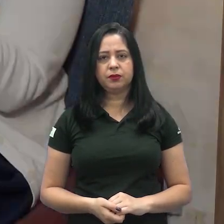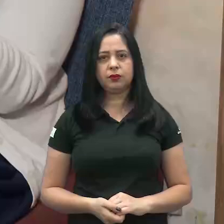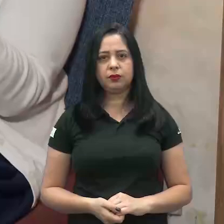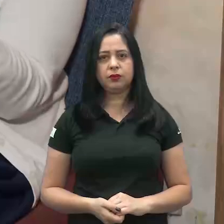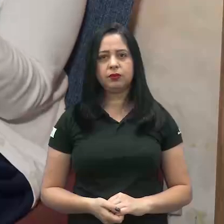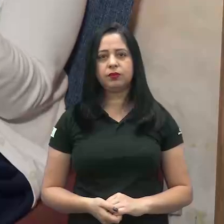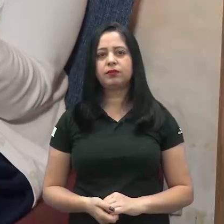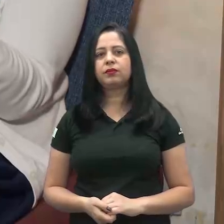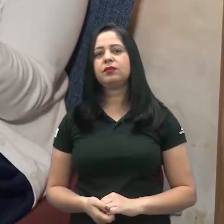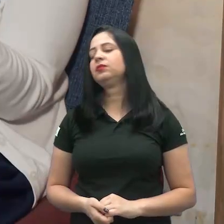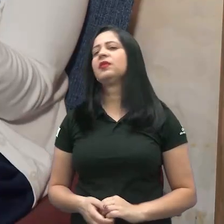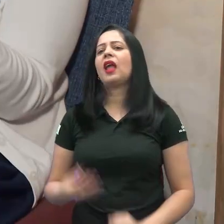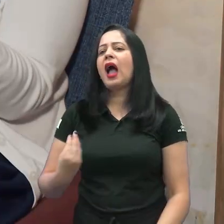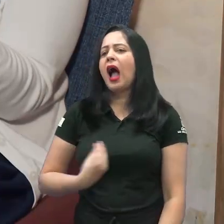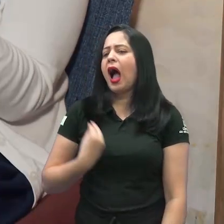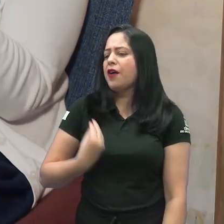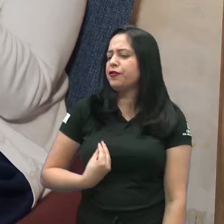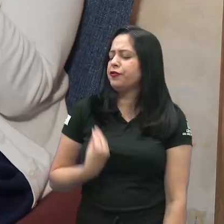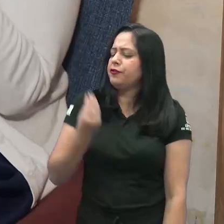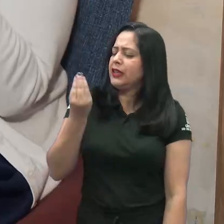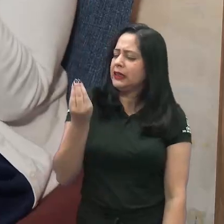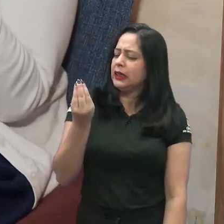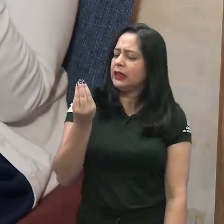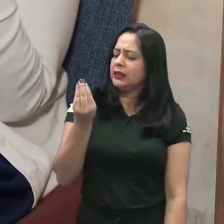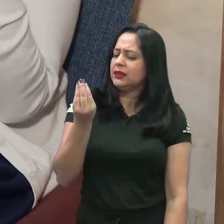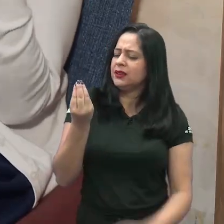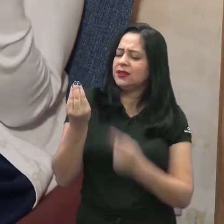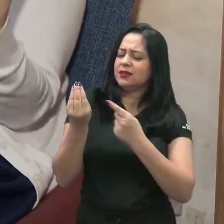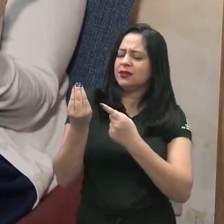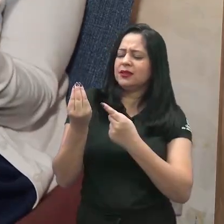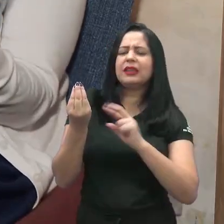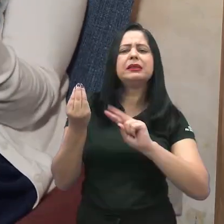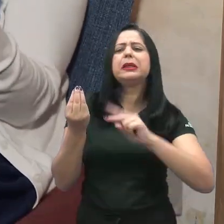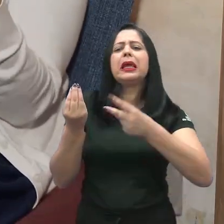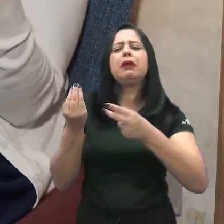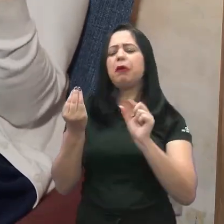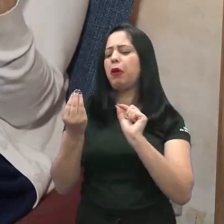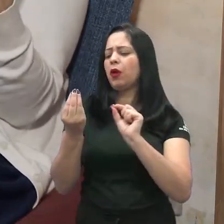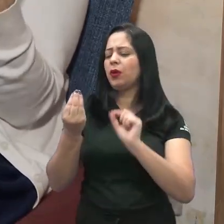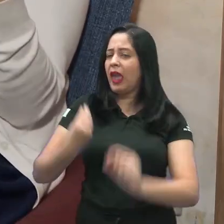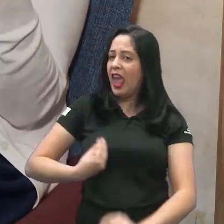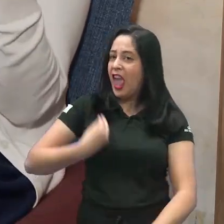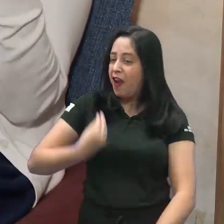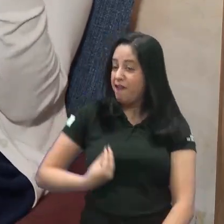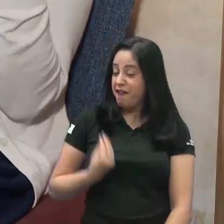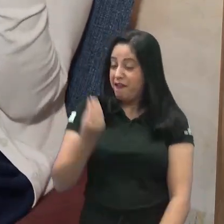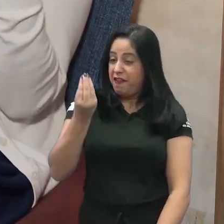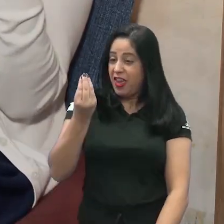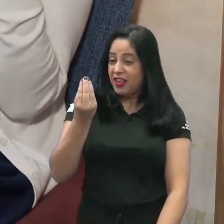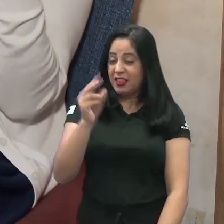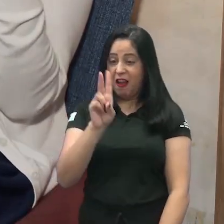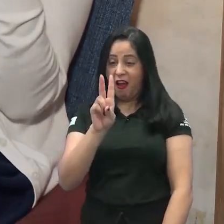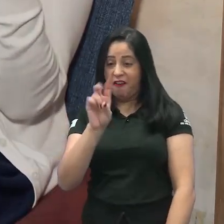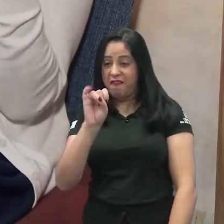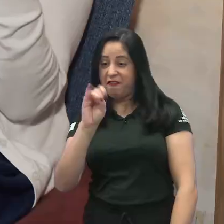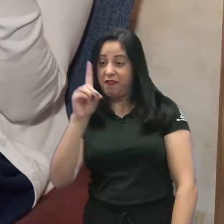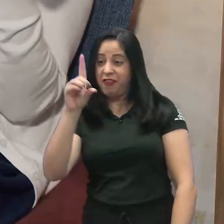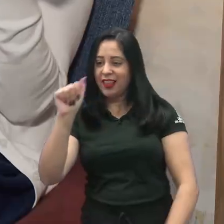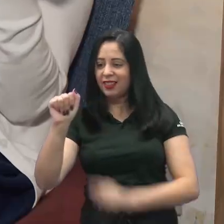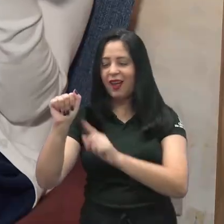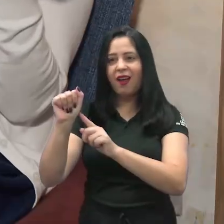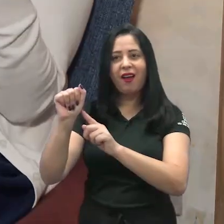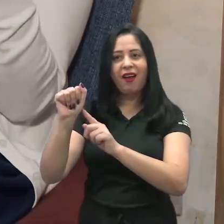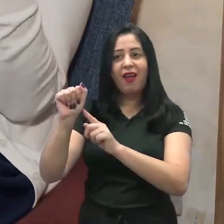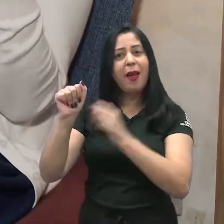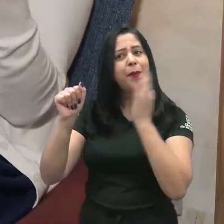O que é vida, né? Quando a gente para pensar, o que é vida? Vida, a palavra vida em si, ela já tem um